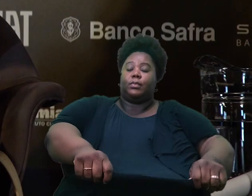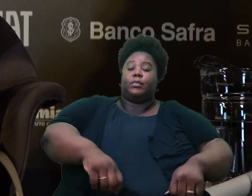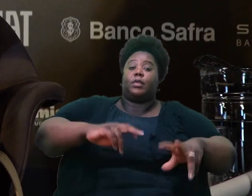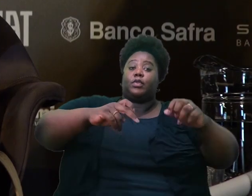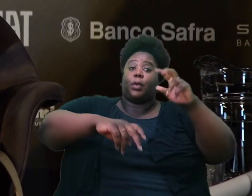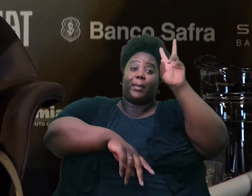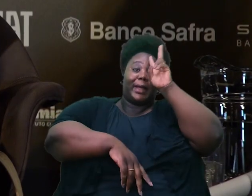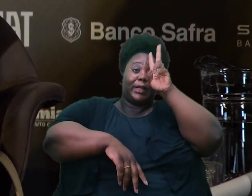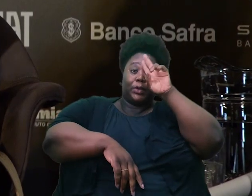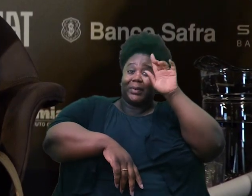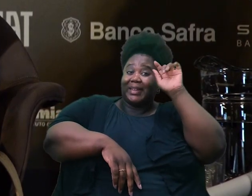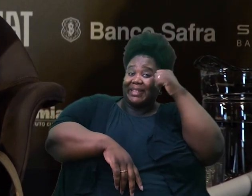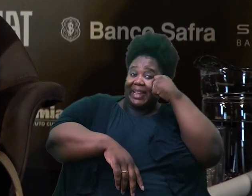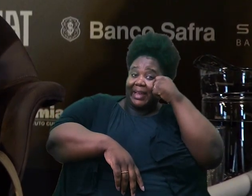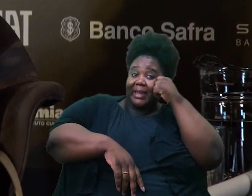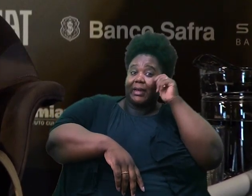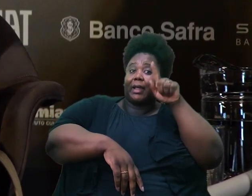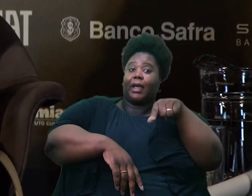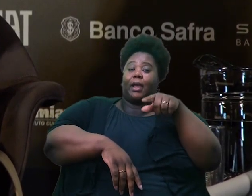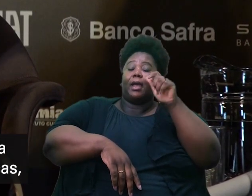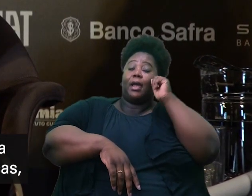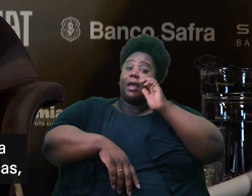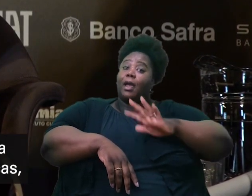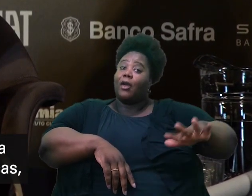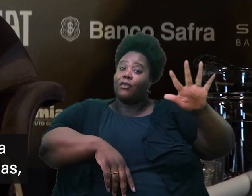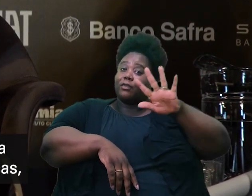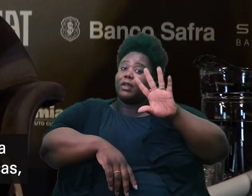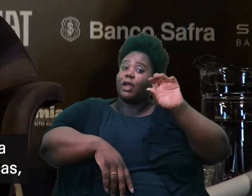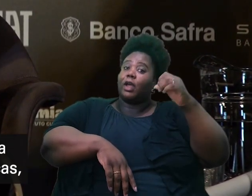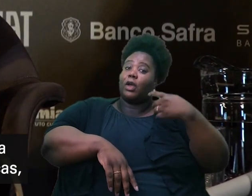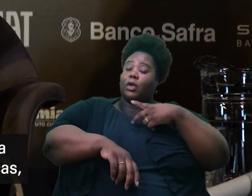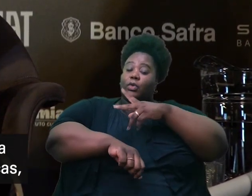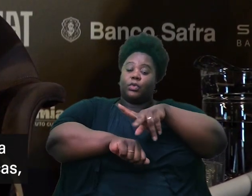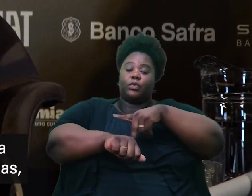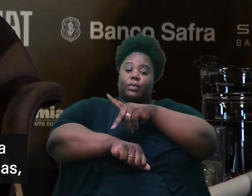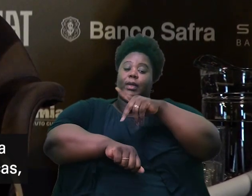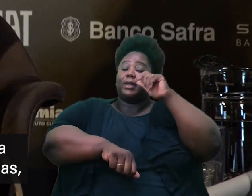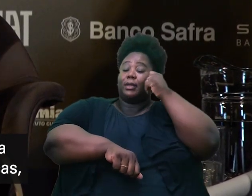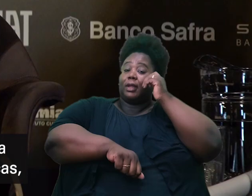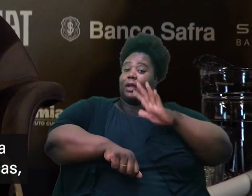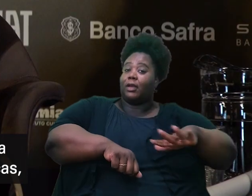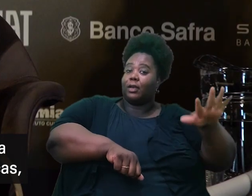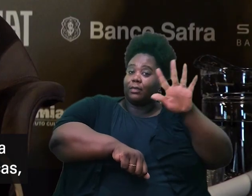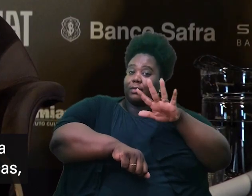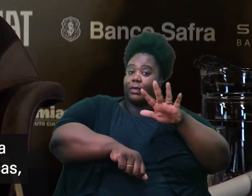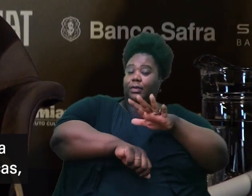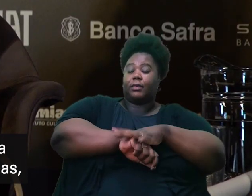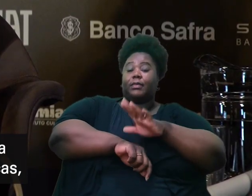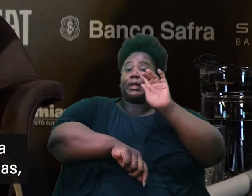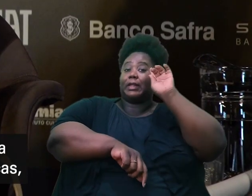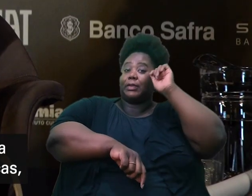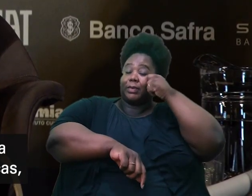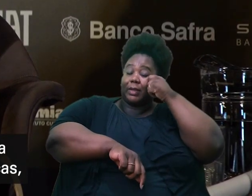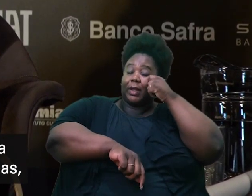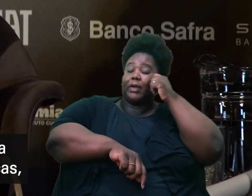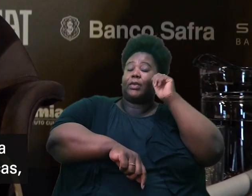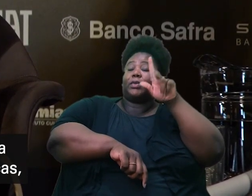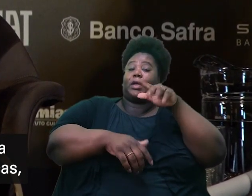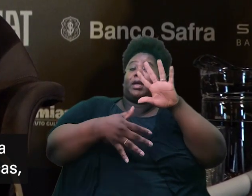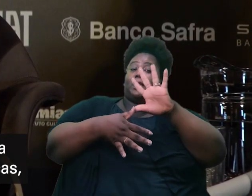negra, seja ela a história africana, seja dos países africanos, seja ela as histórias dos negros nas